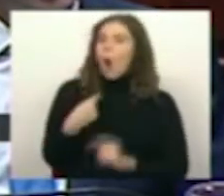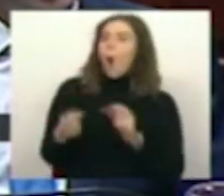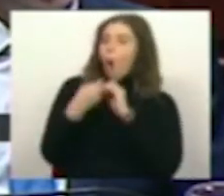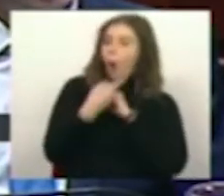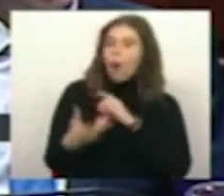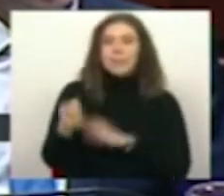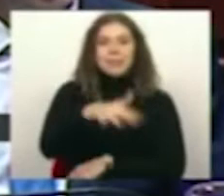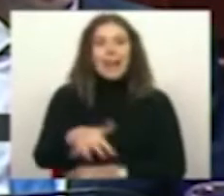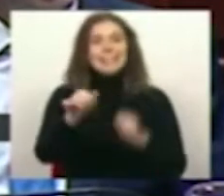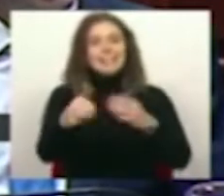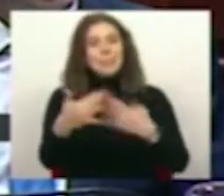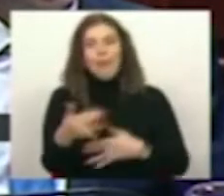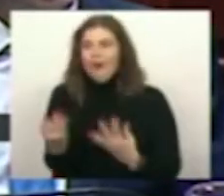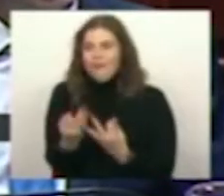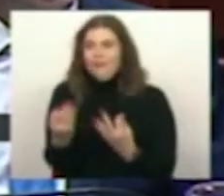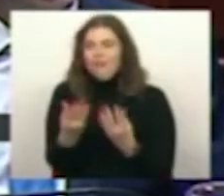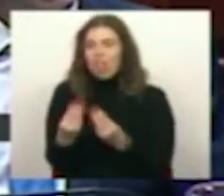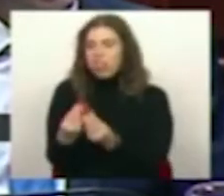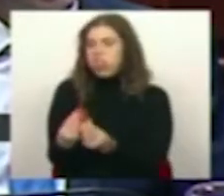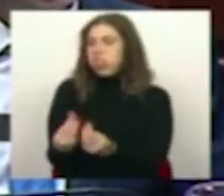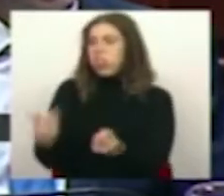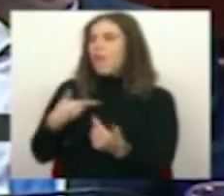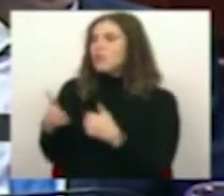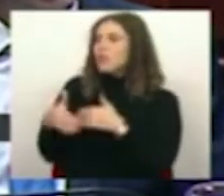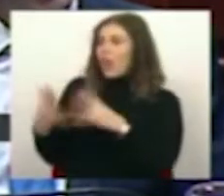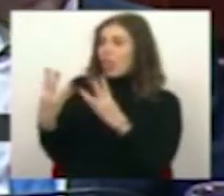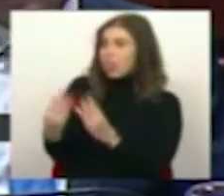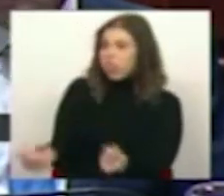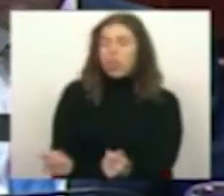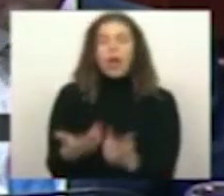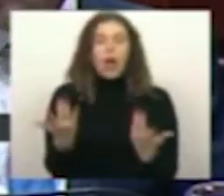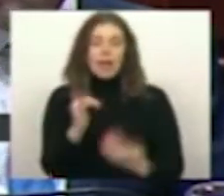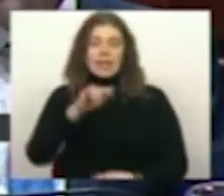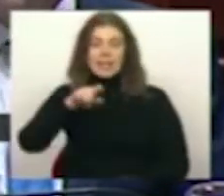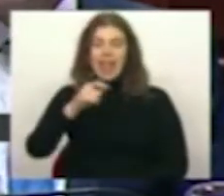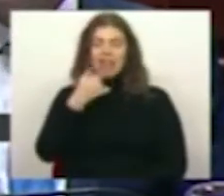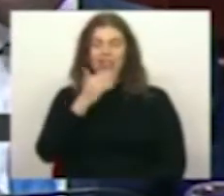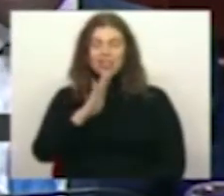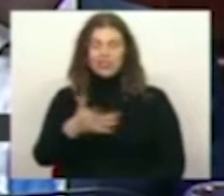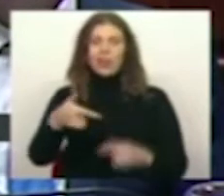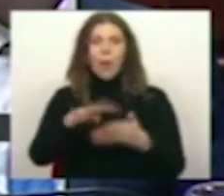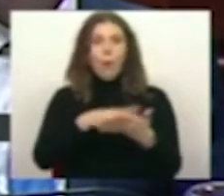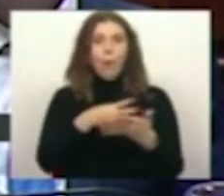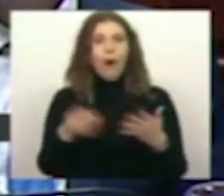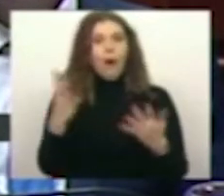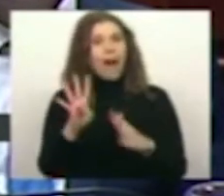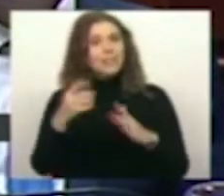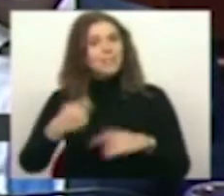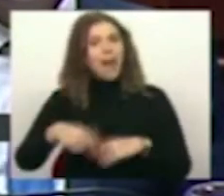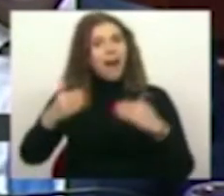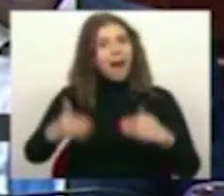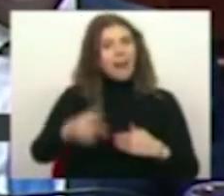mercado. Mas a verdade é que estamos a deteriorar o déficit externo. Ora, como o INE disse, neste quarto trimestre,